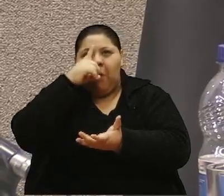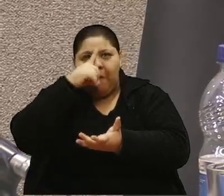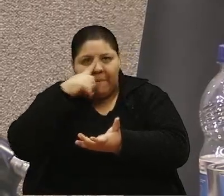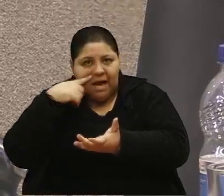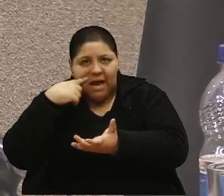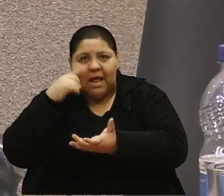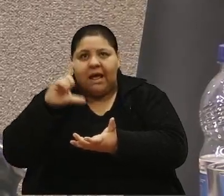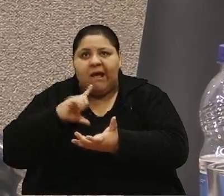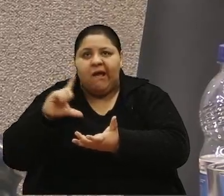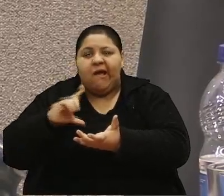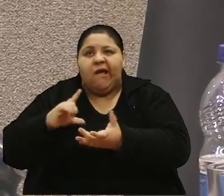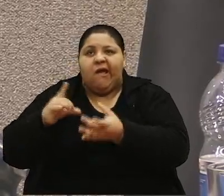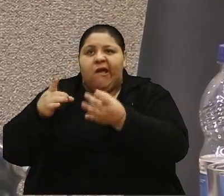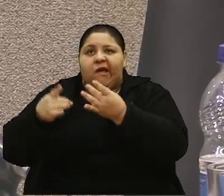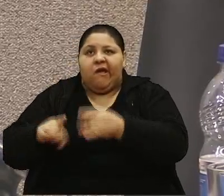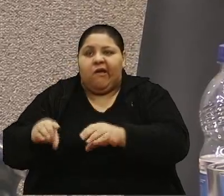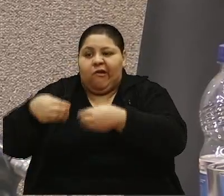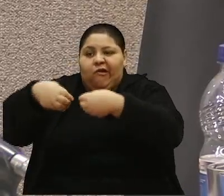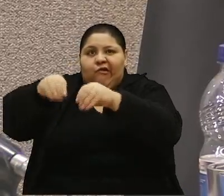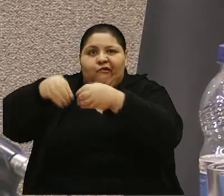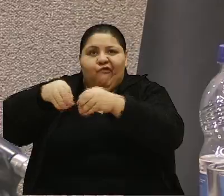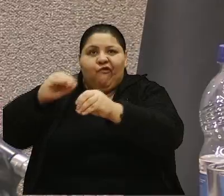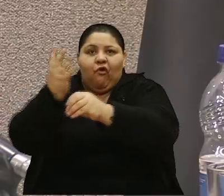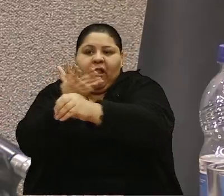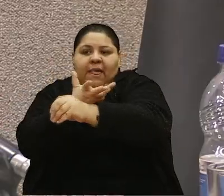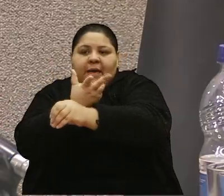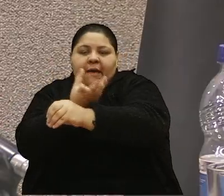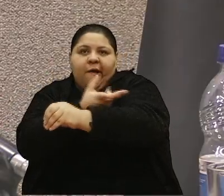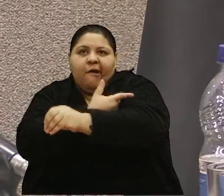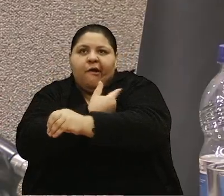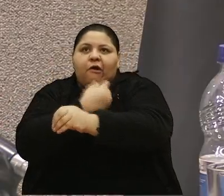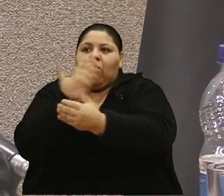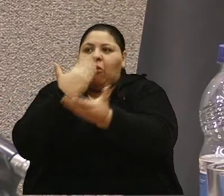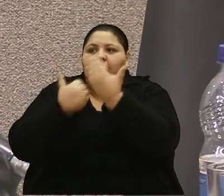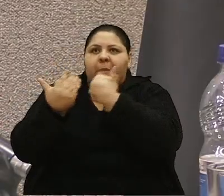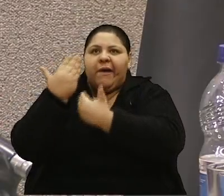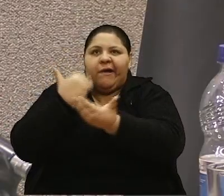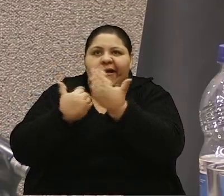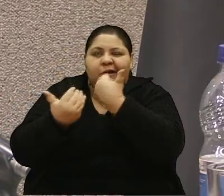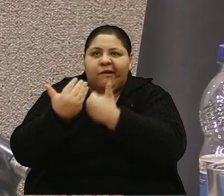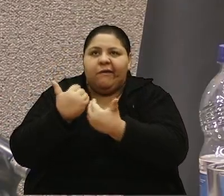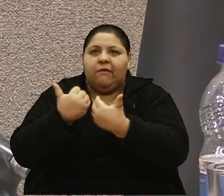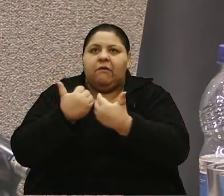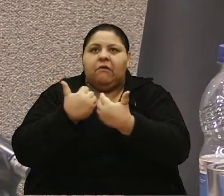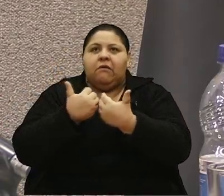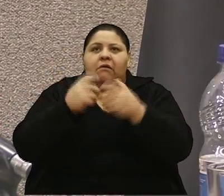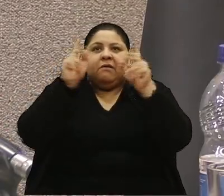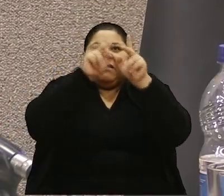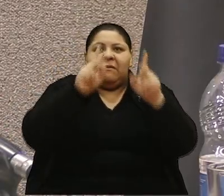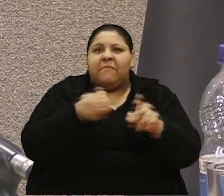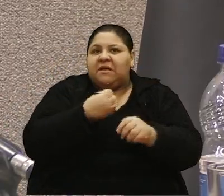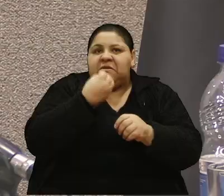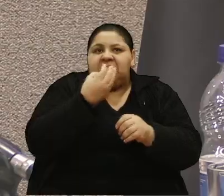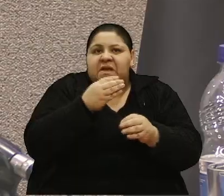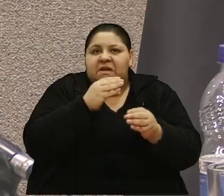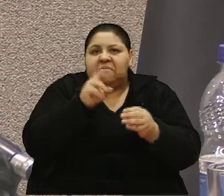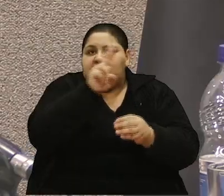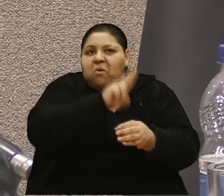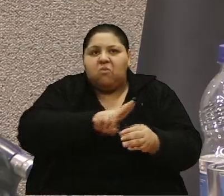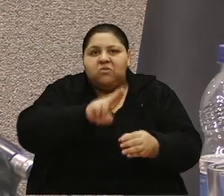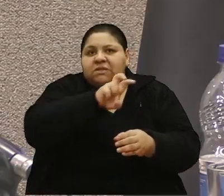tem resto de folhas, de podas, tem resto de comida, e vai lá na Paz e Bem e não se aproveita 50%.